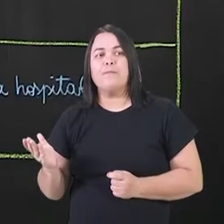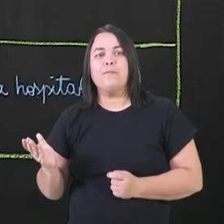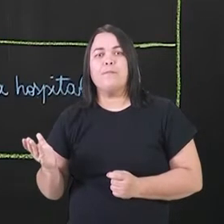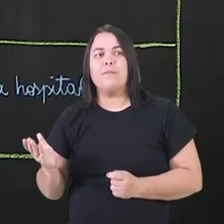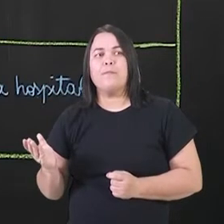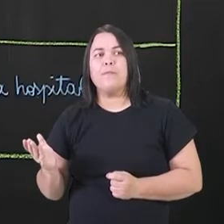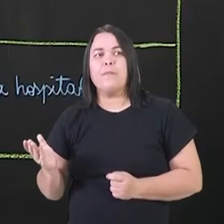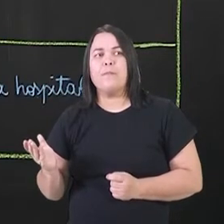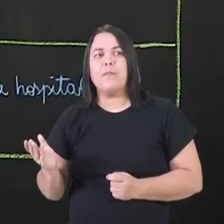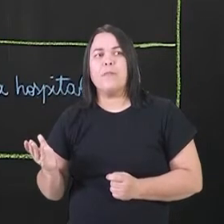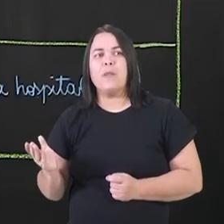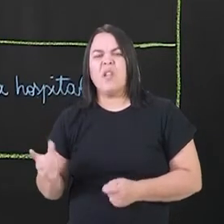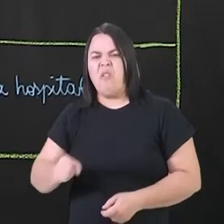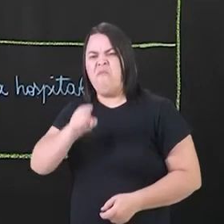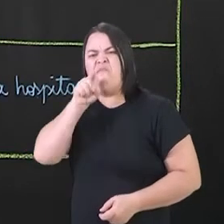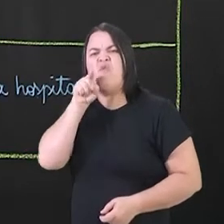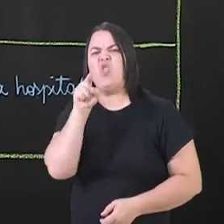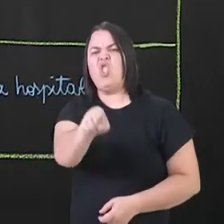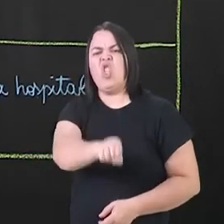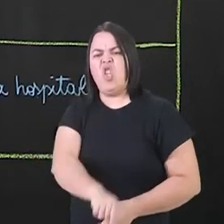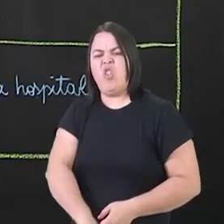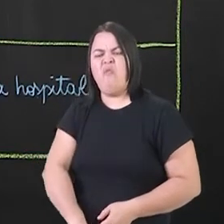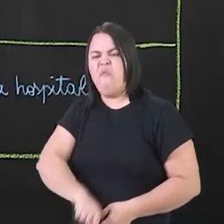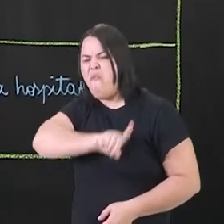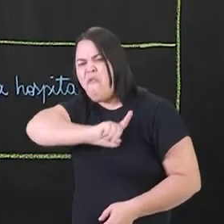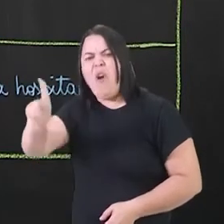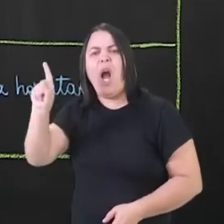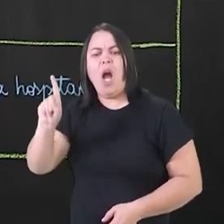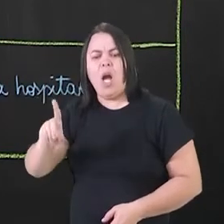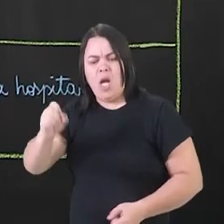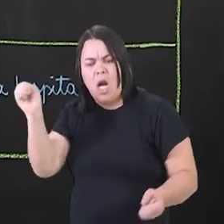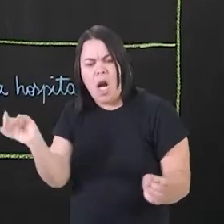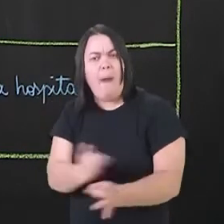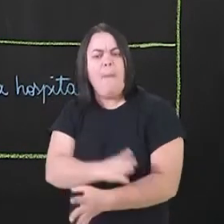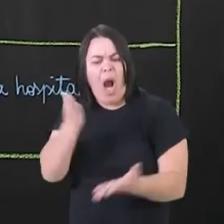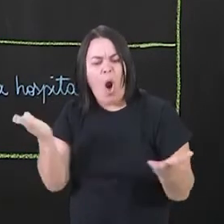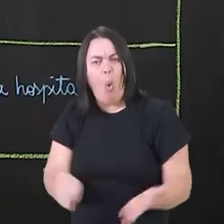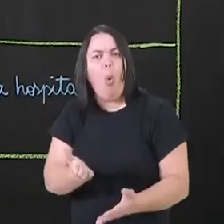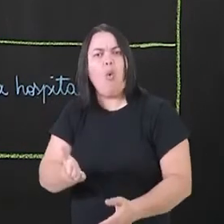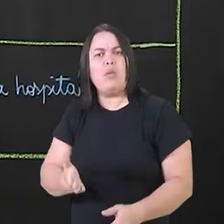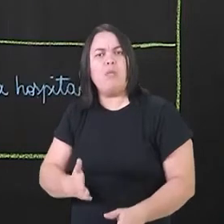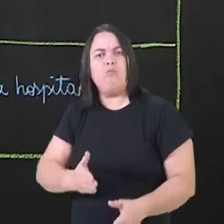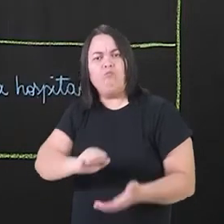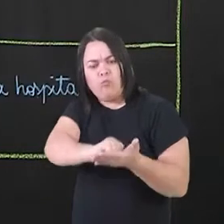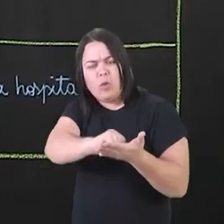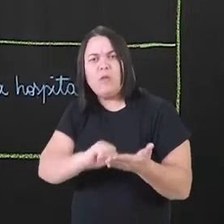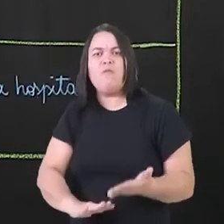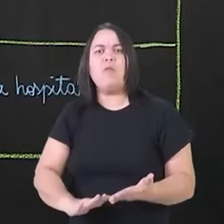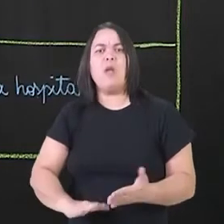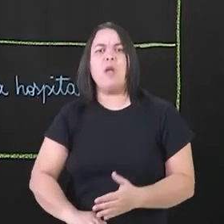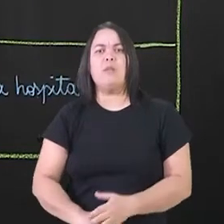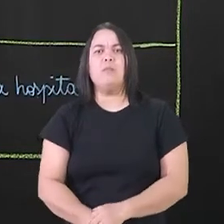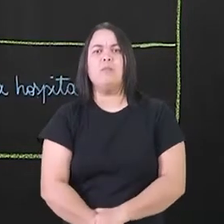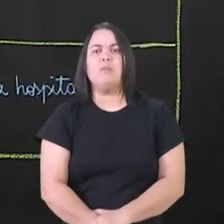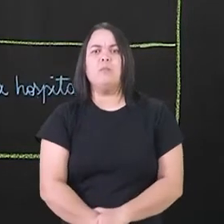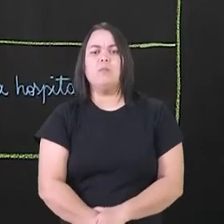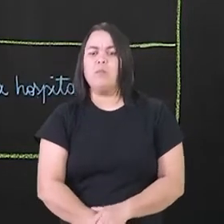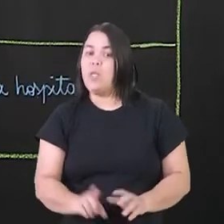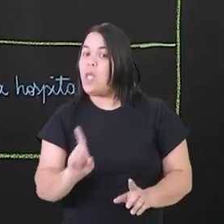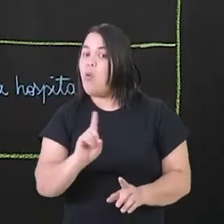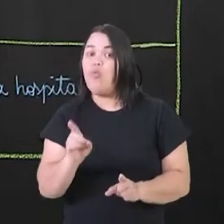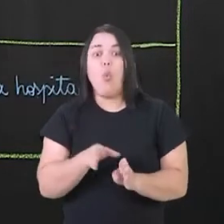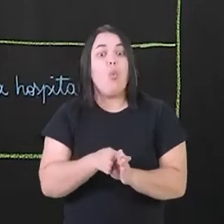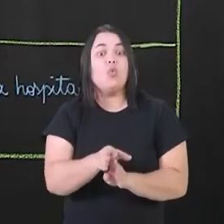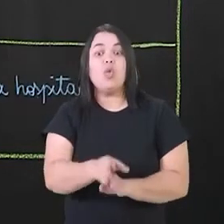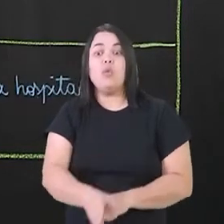today. Ou seja, você tem que terminar o seu trabalho hoje. Não estou dando um conselho como o caso do should. O should